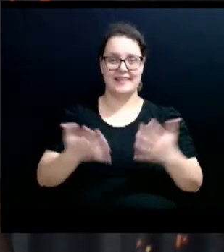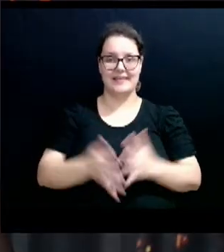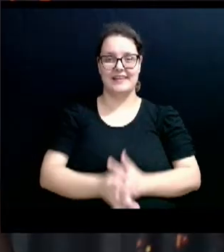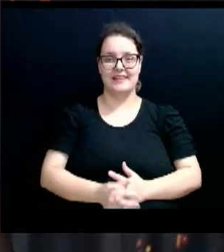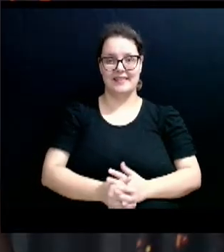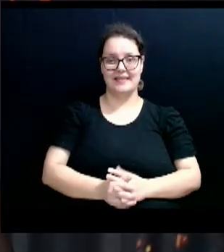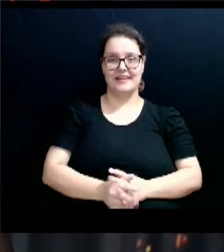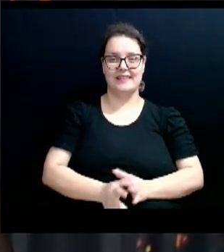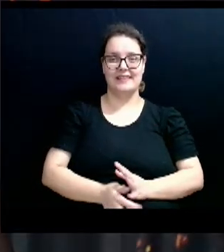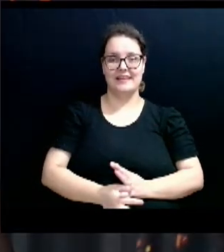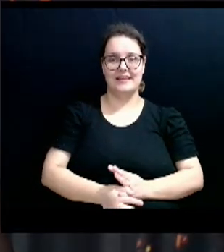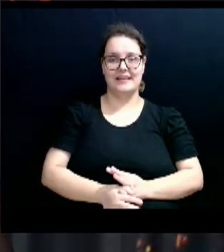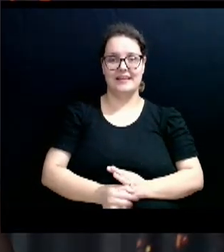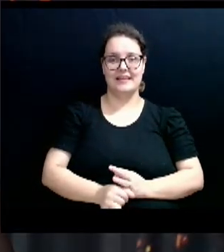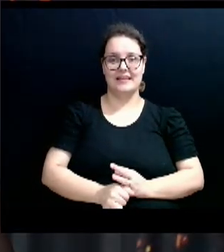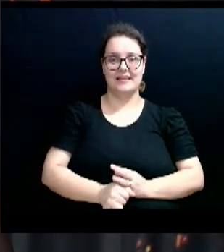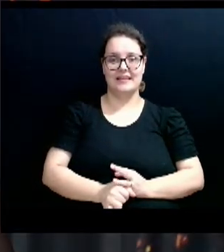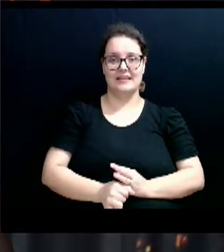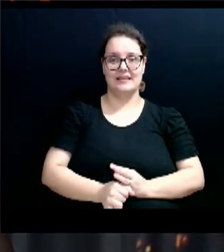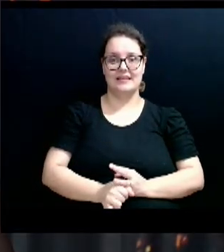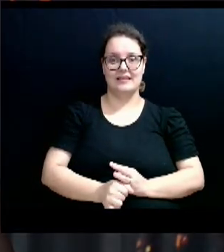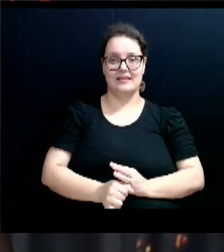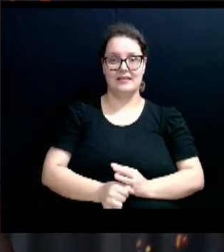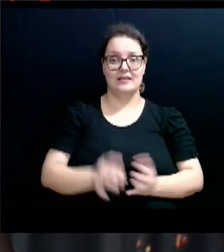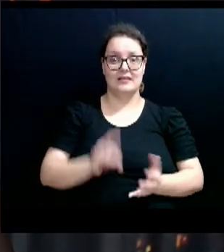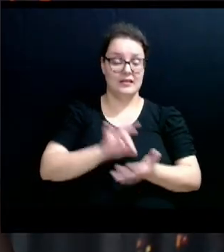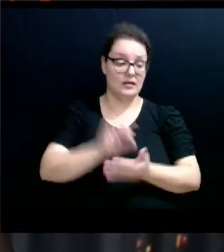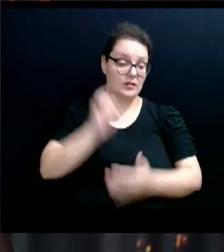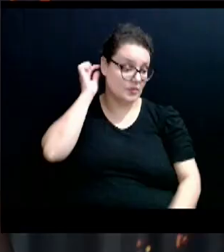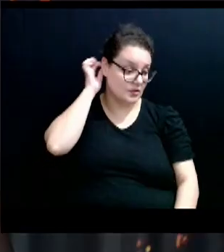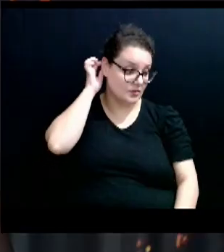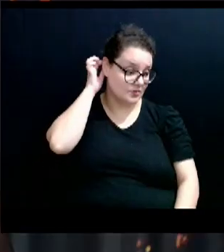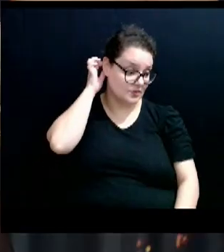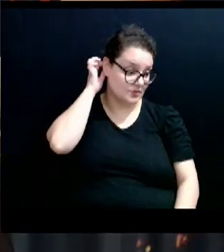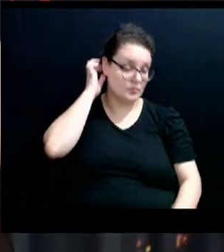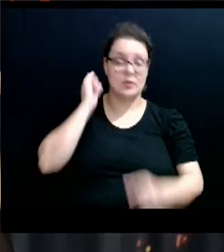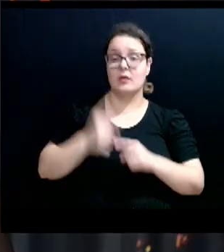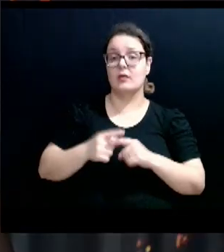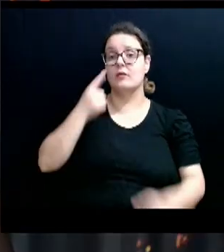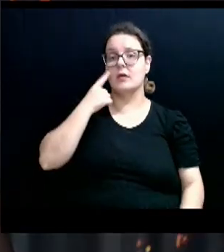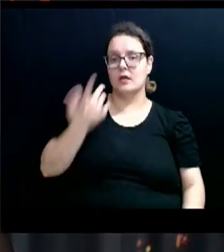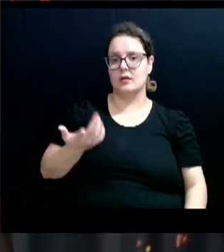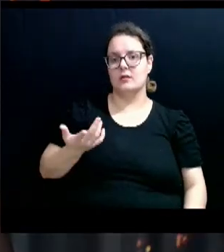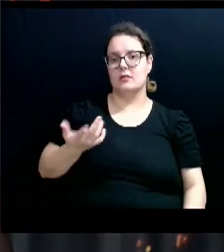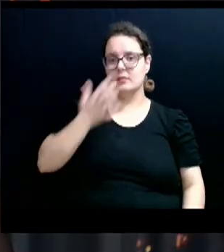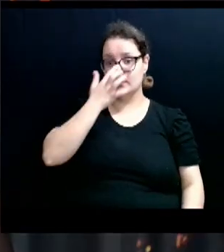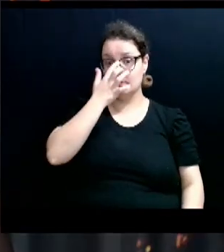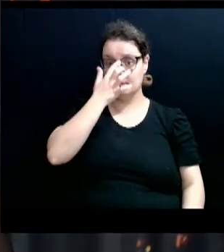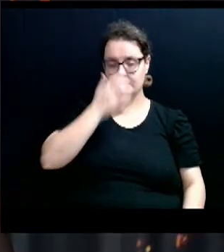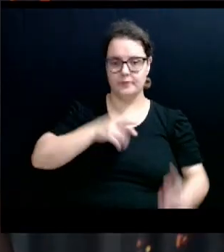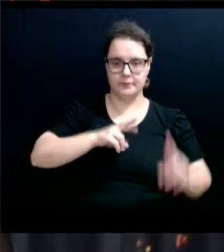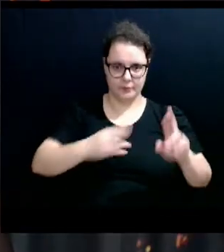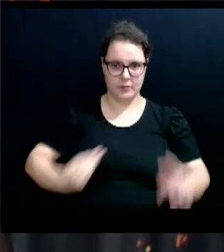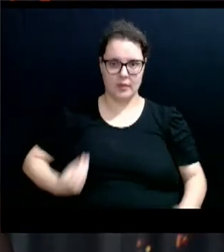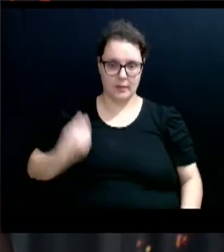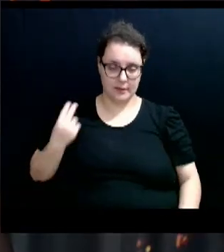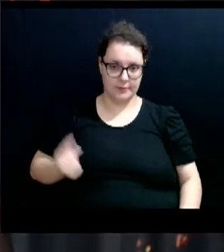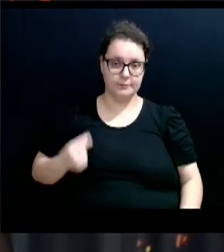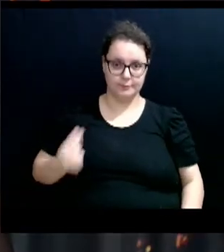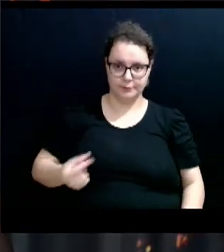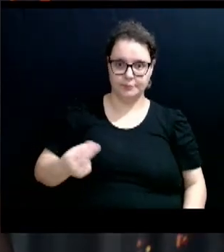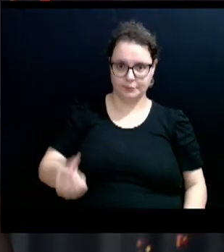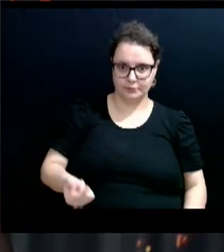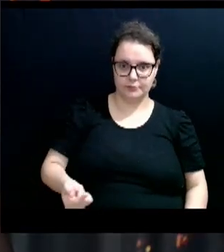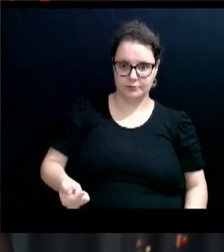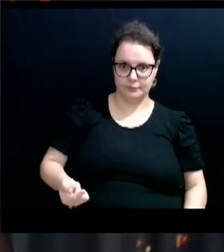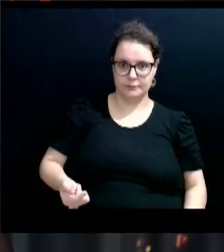Mas realmente, né, porque... Veja, muito tempo de vida, a expectativa de vida, a longevidade é crescente no país,